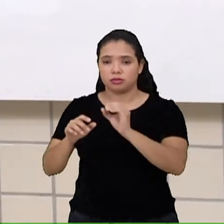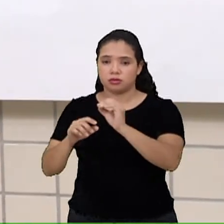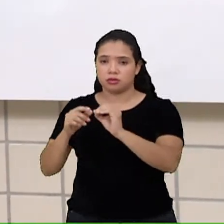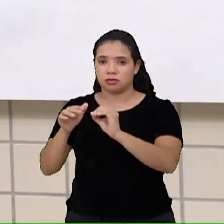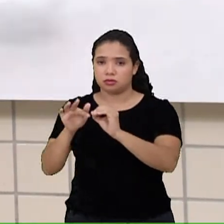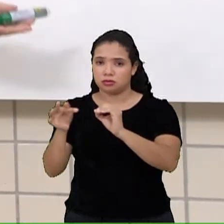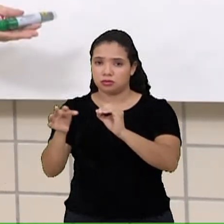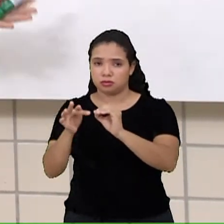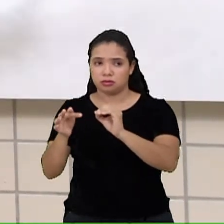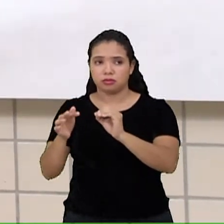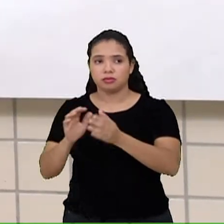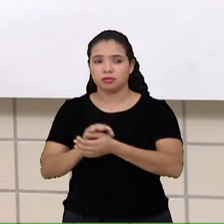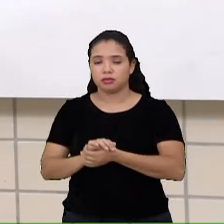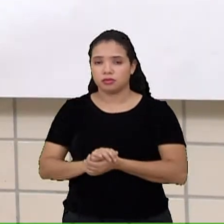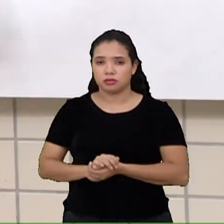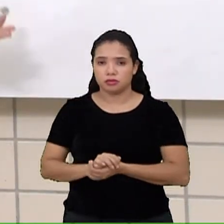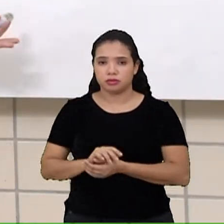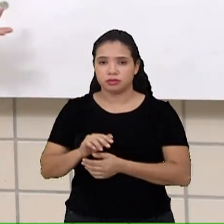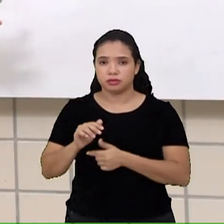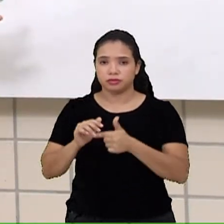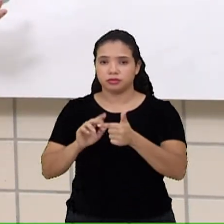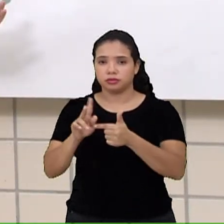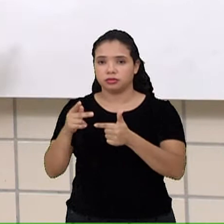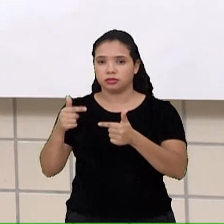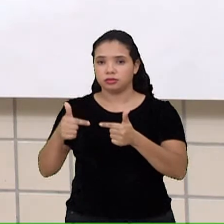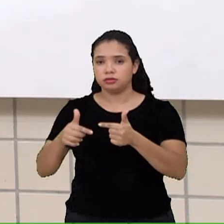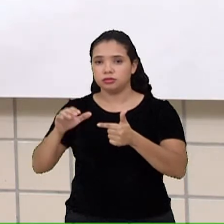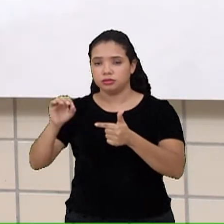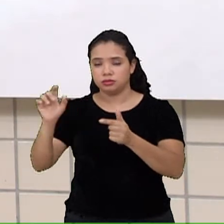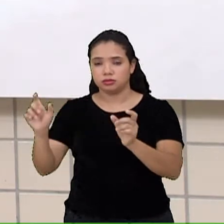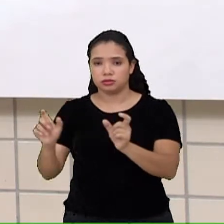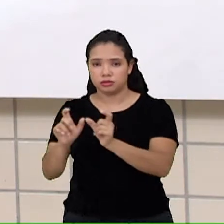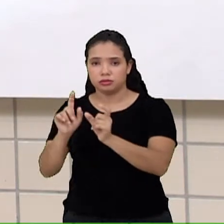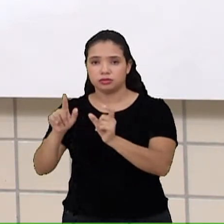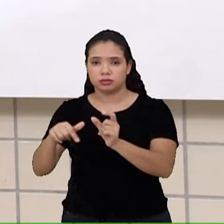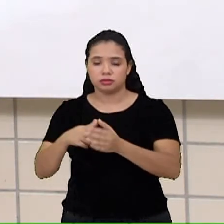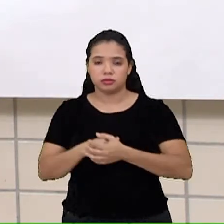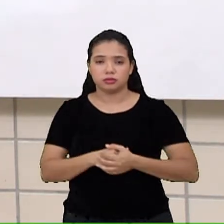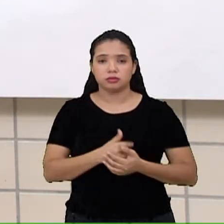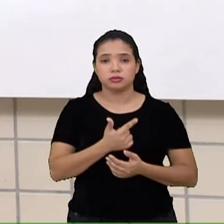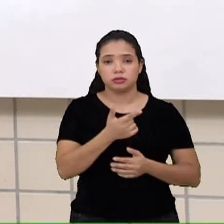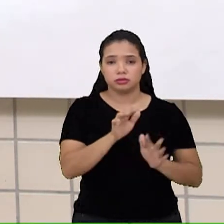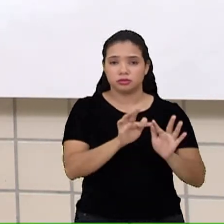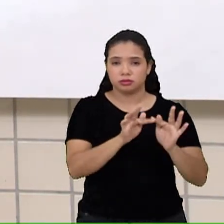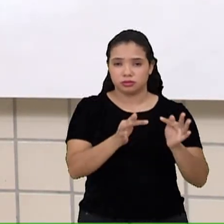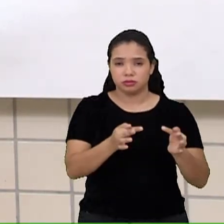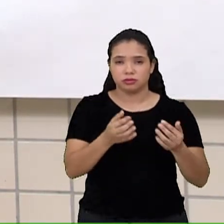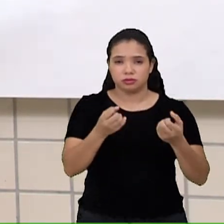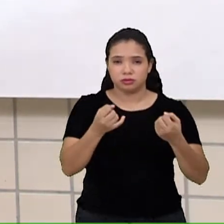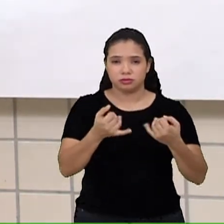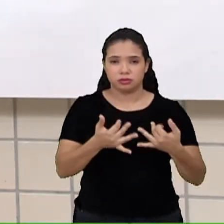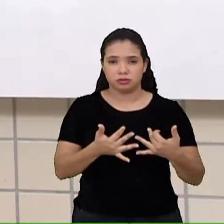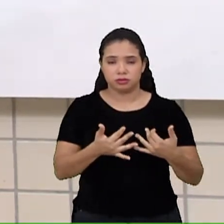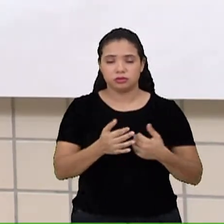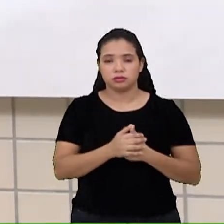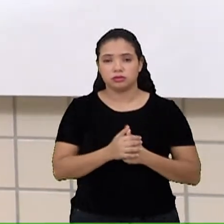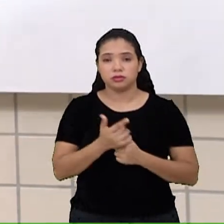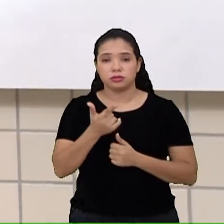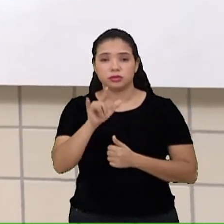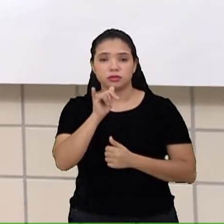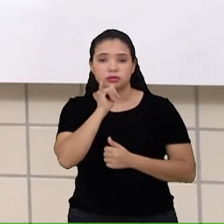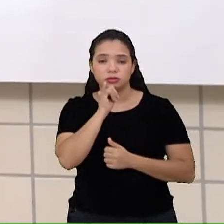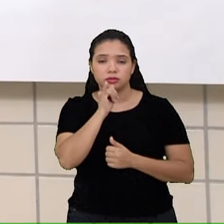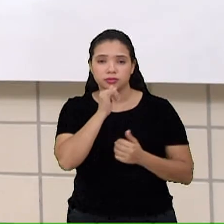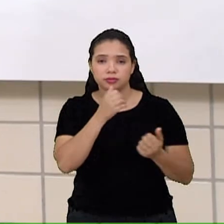é uma substância composta que está bem presente no nosso dia a dia. Outra substância simples, que eu só dei o exemplo do hidrogênio, né? Vou dar outra para